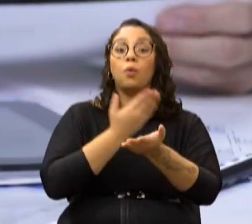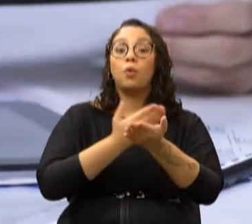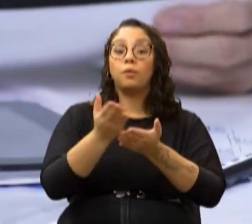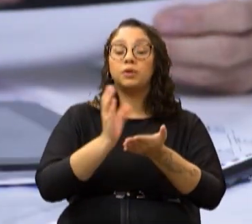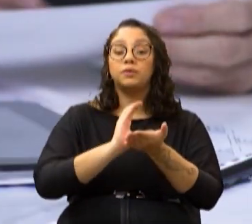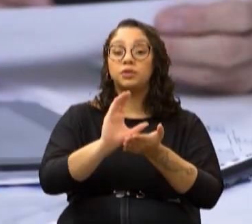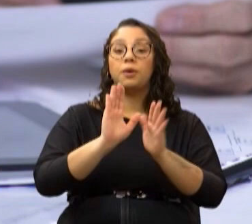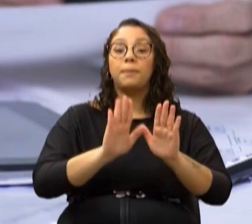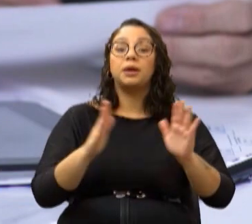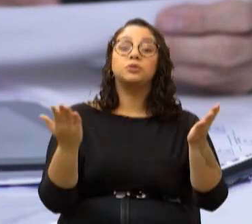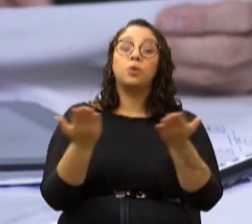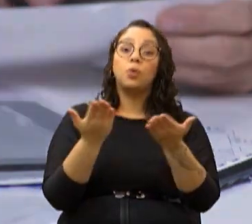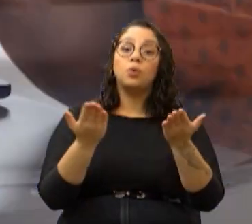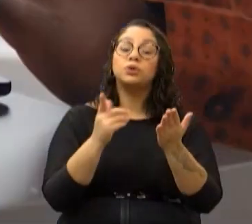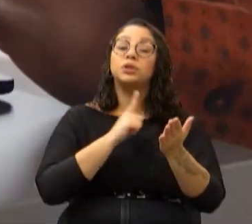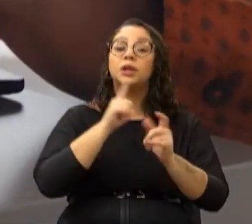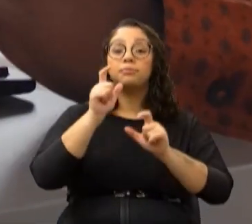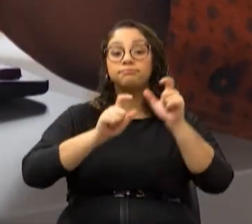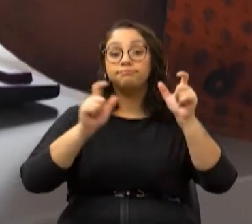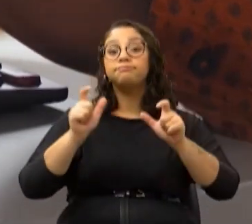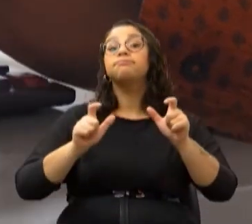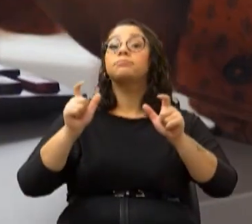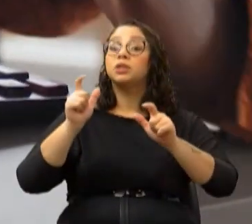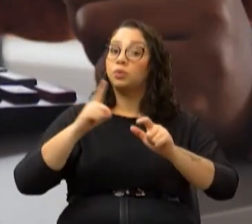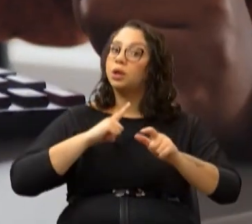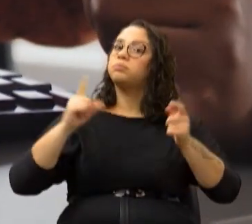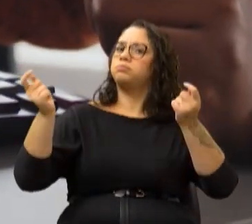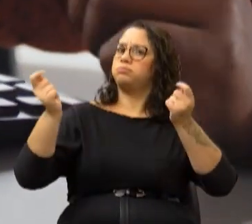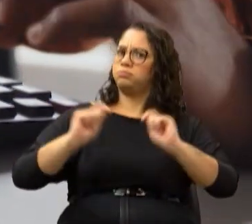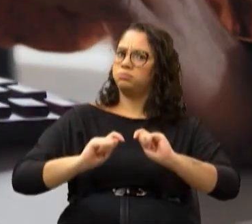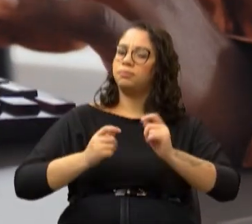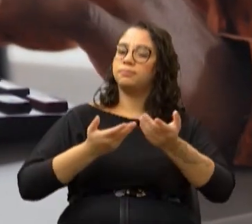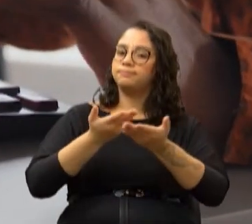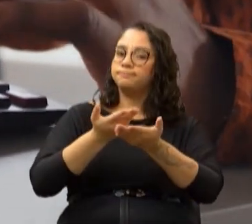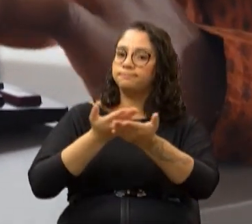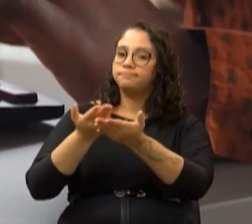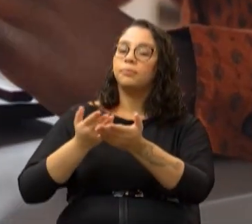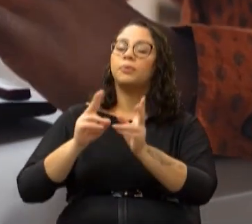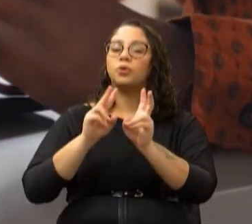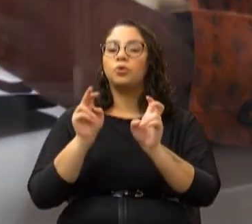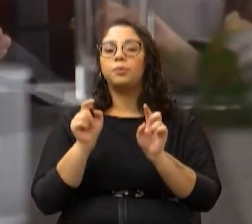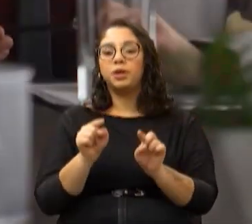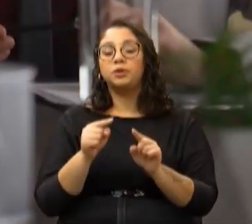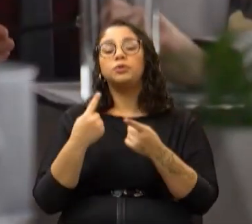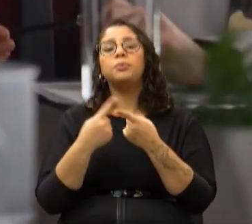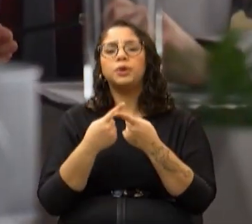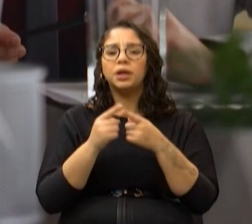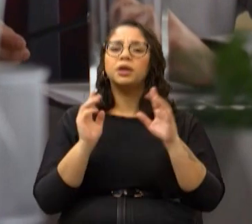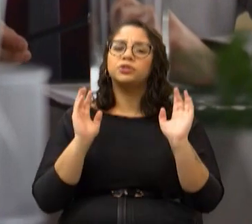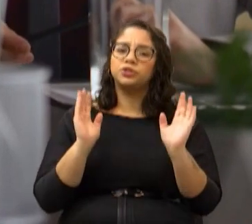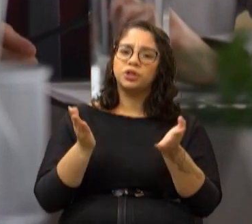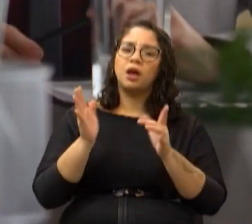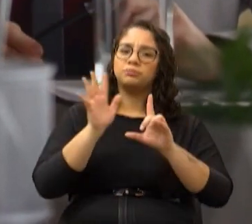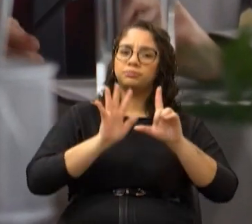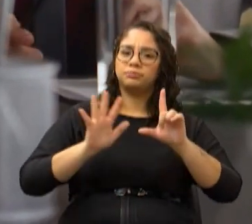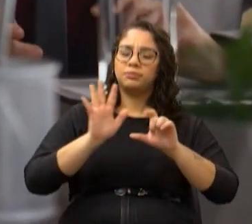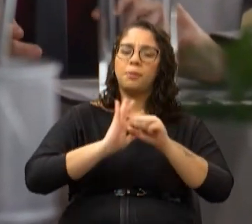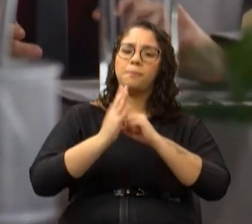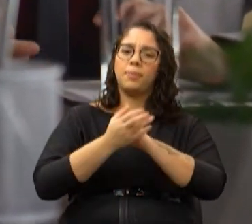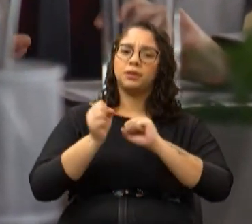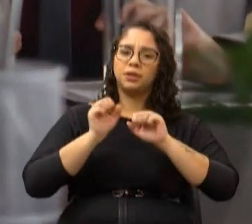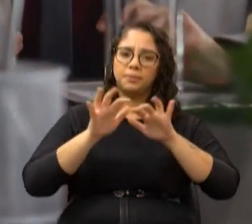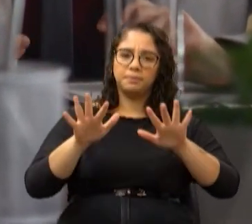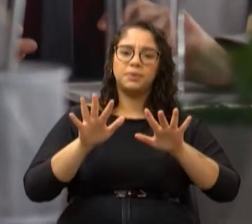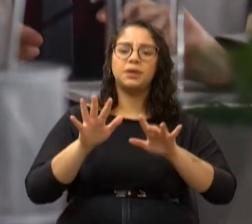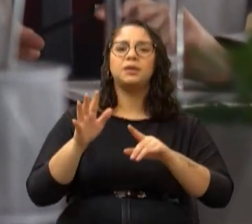a começar a investir. Porém, hoje as instituições financeiras já têm pessoas muito capacitadas para lidar com isso. Até porque eles